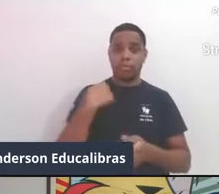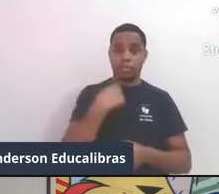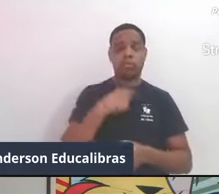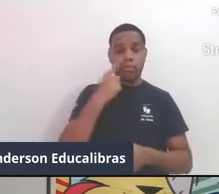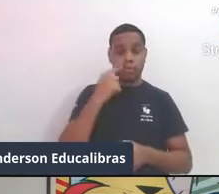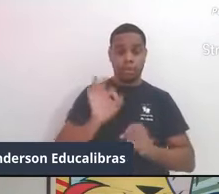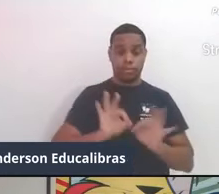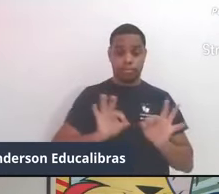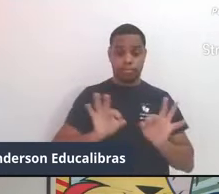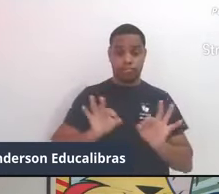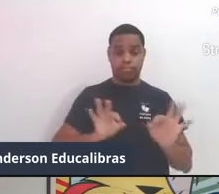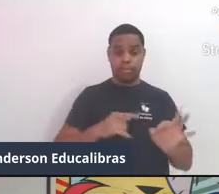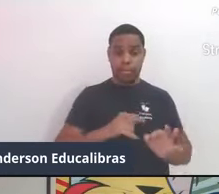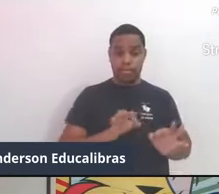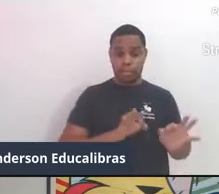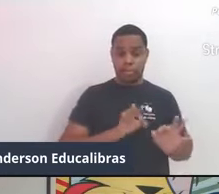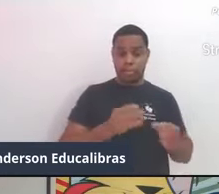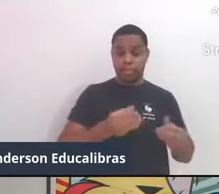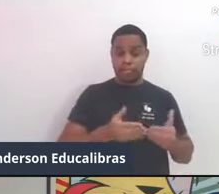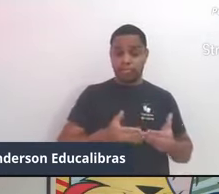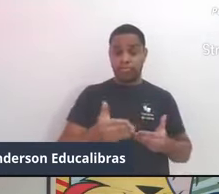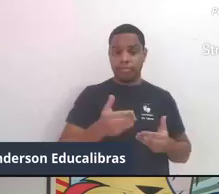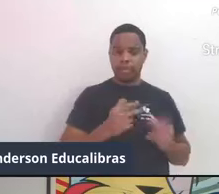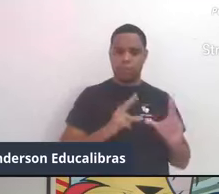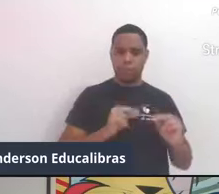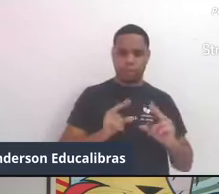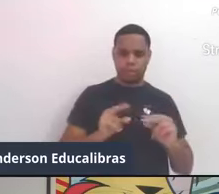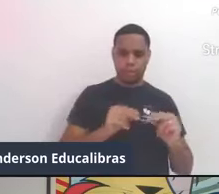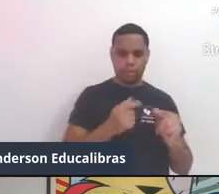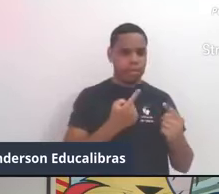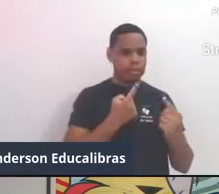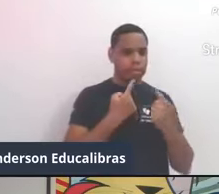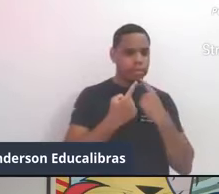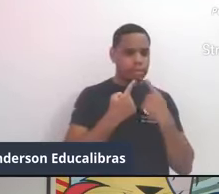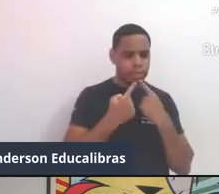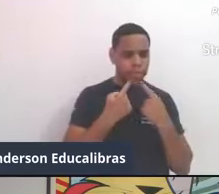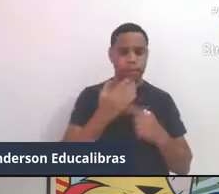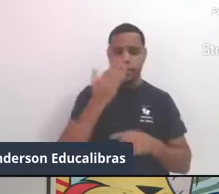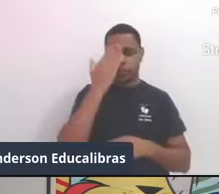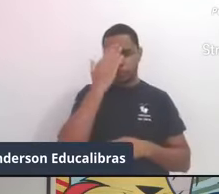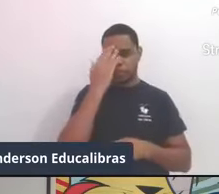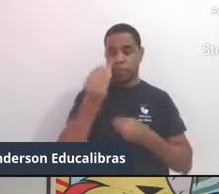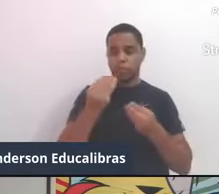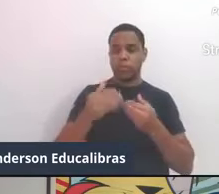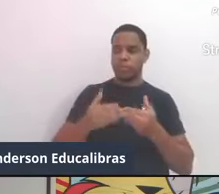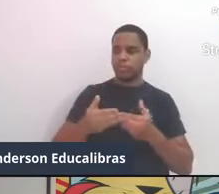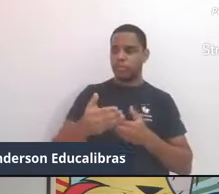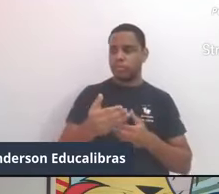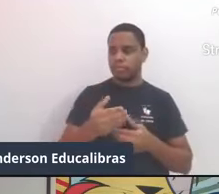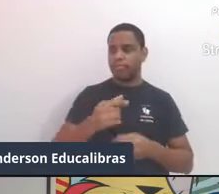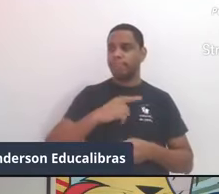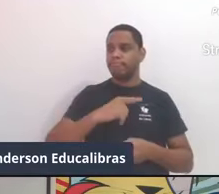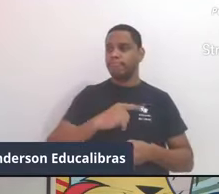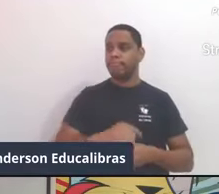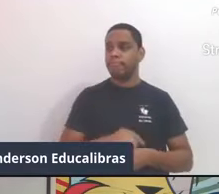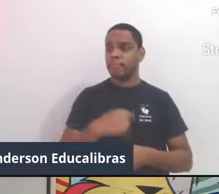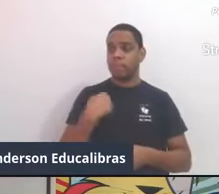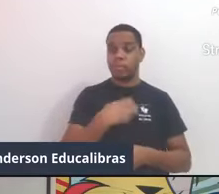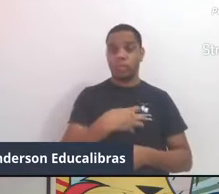preparando, né? Conversando, discutindo, sabendo como serão